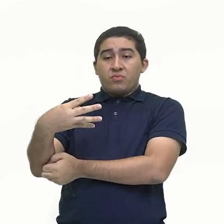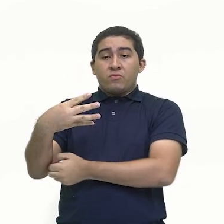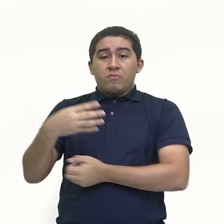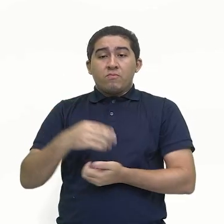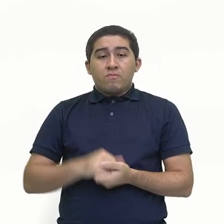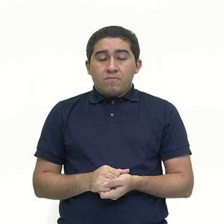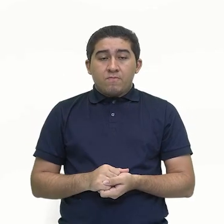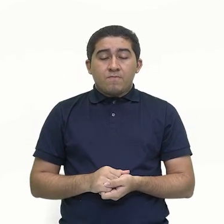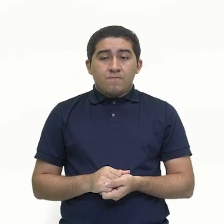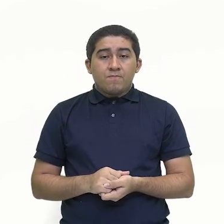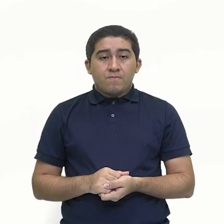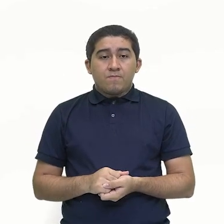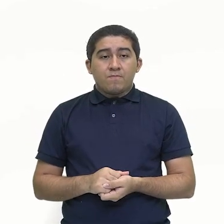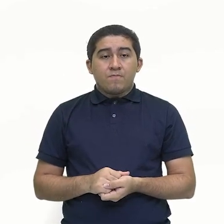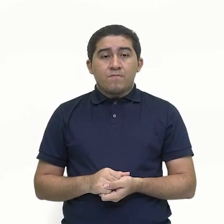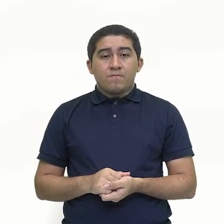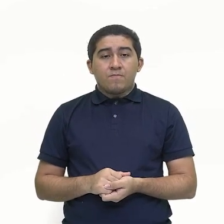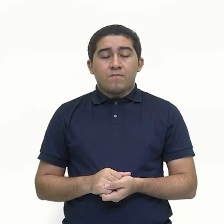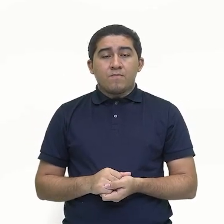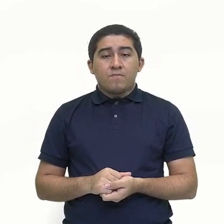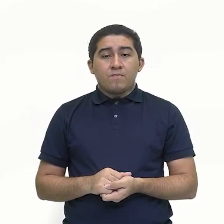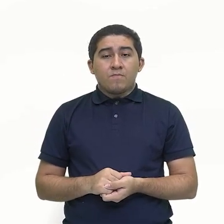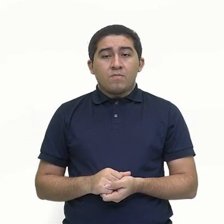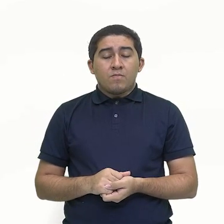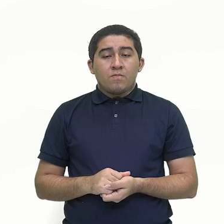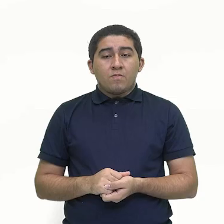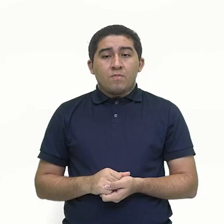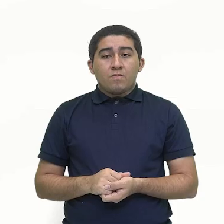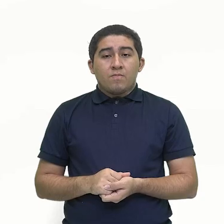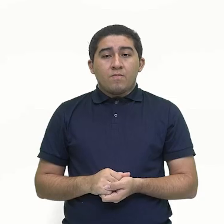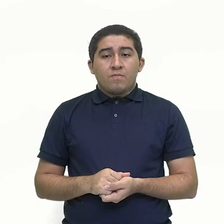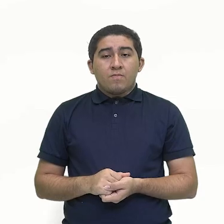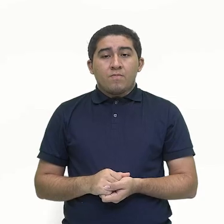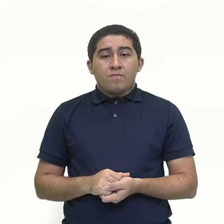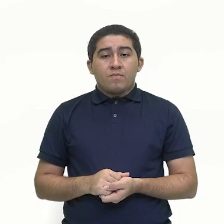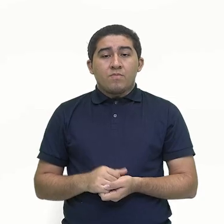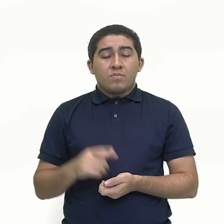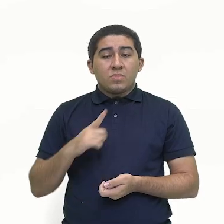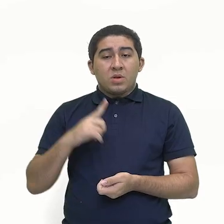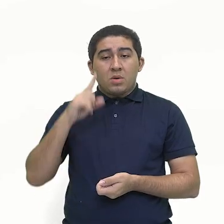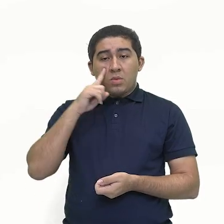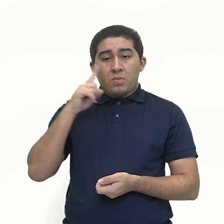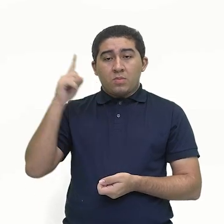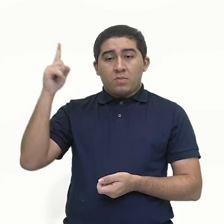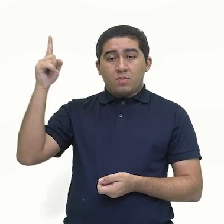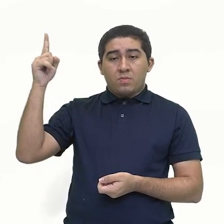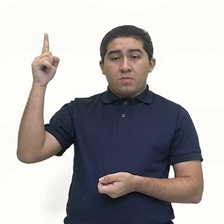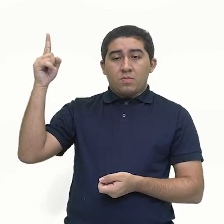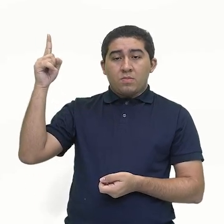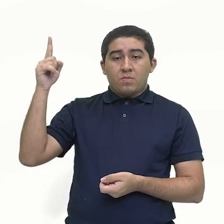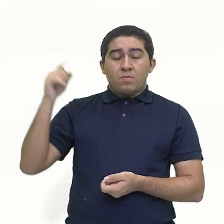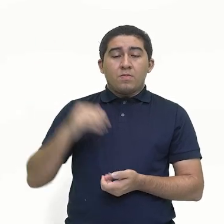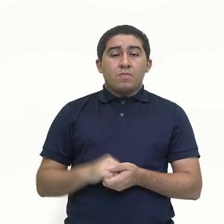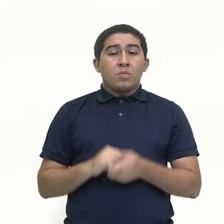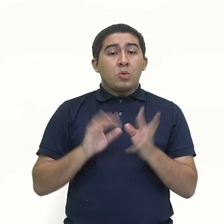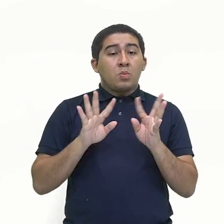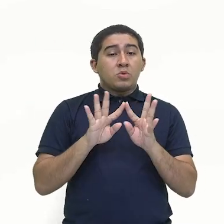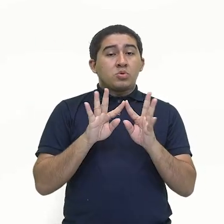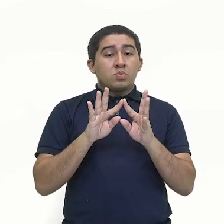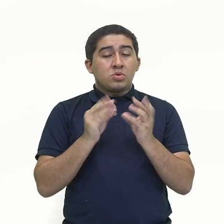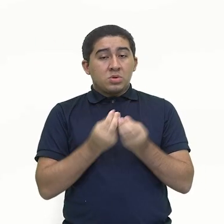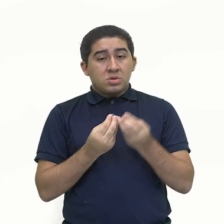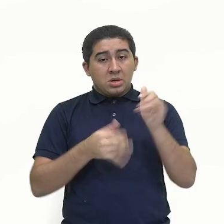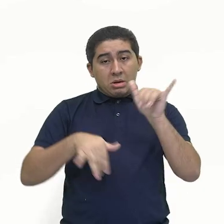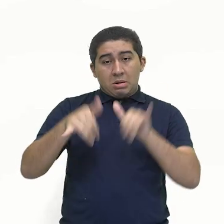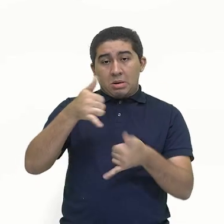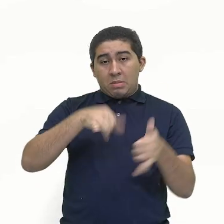tenho aqui, ó, observem comigo, eu tenho aqui, ó, uma substância química, né, um composto